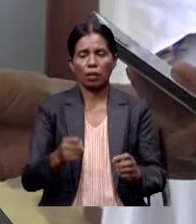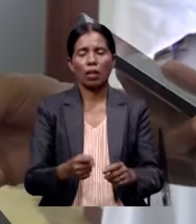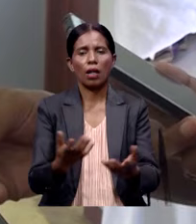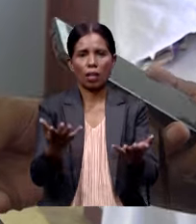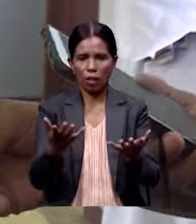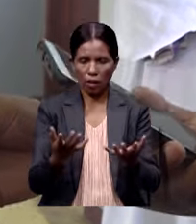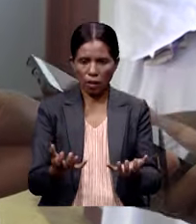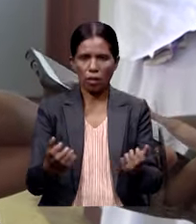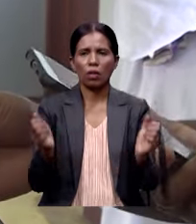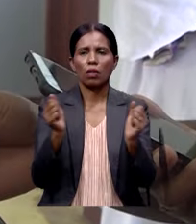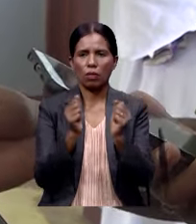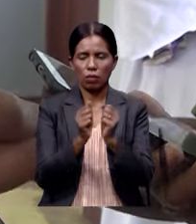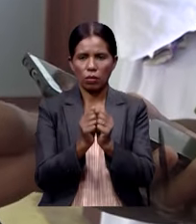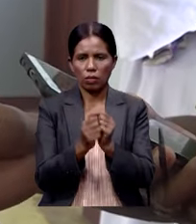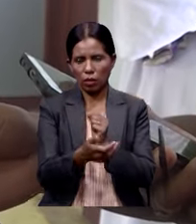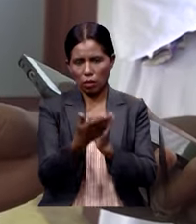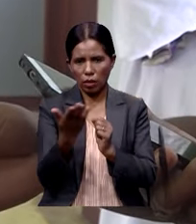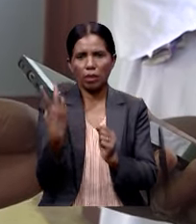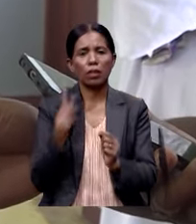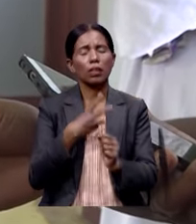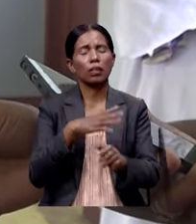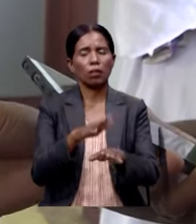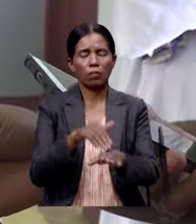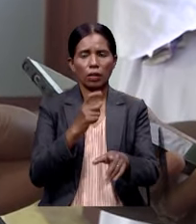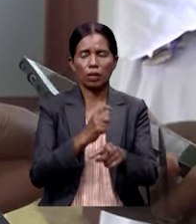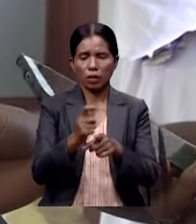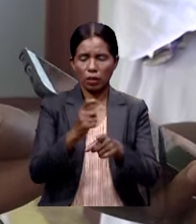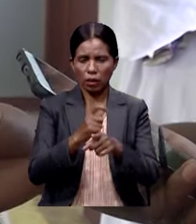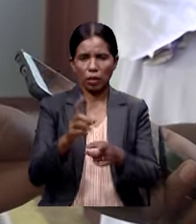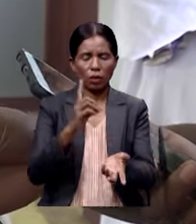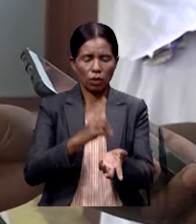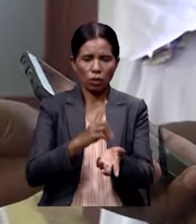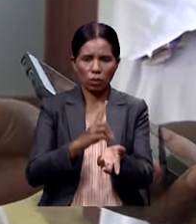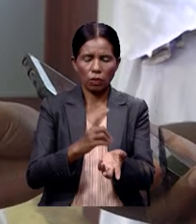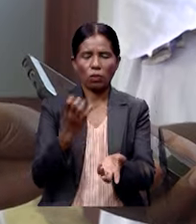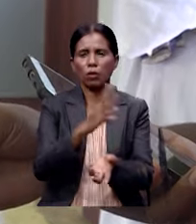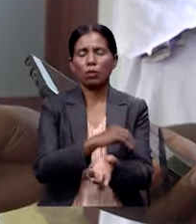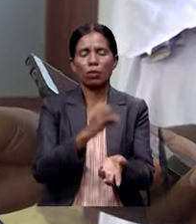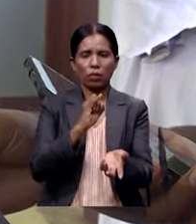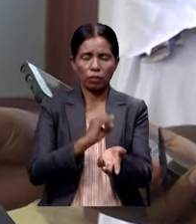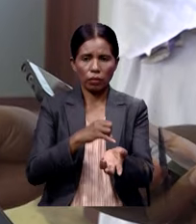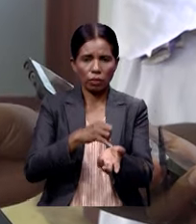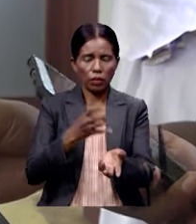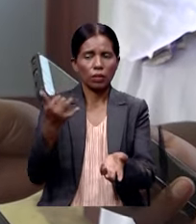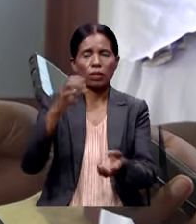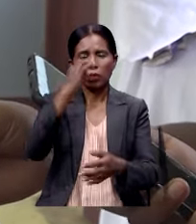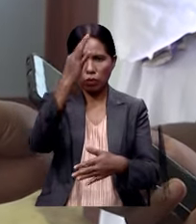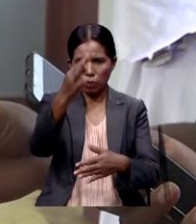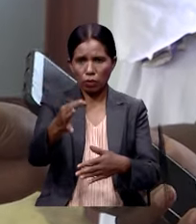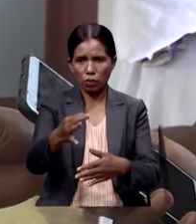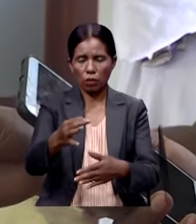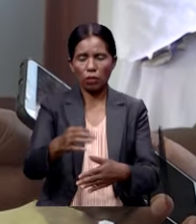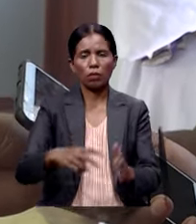akarak, ho itabolu treino e tenem médico e tenem enfermeiro se era para futuro nemos o valor